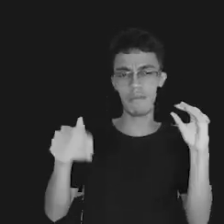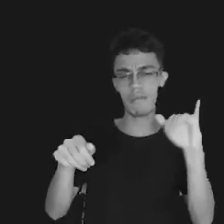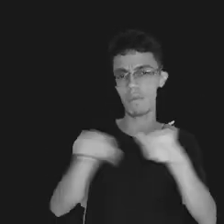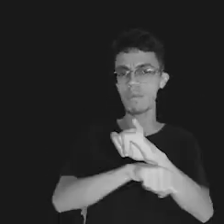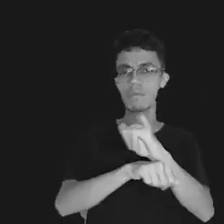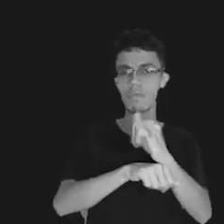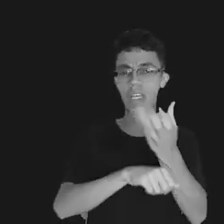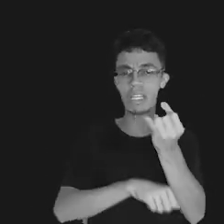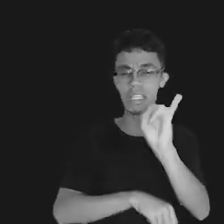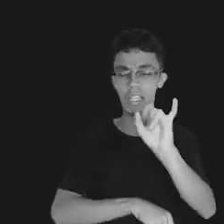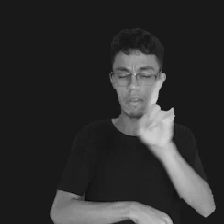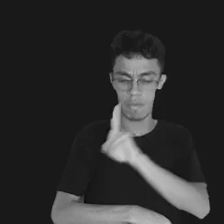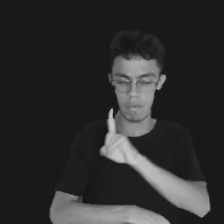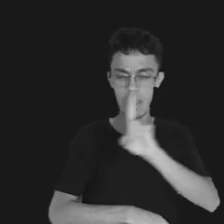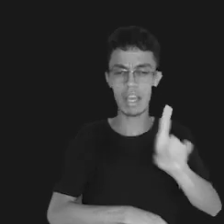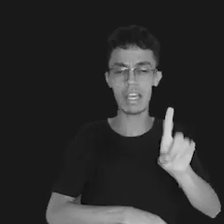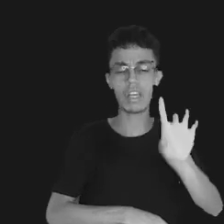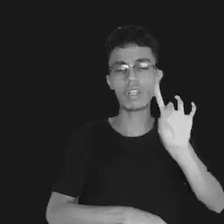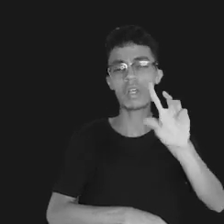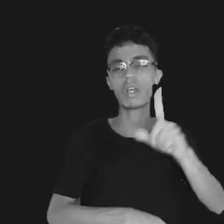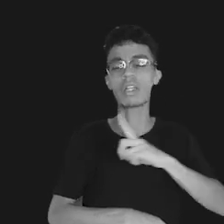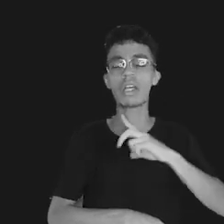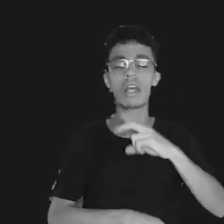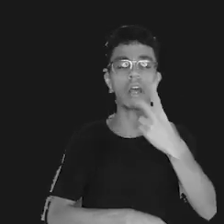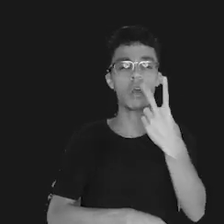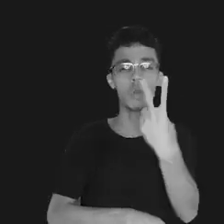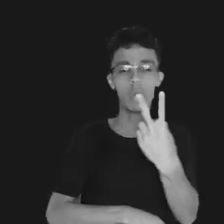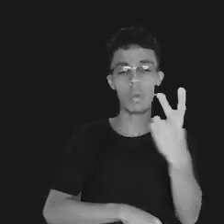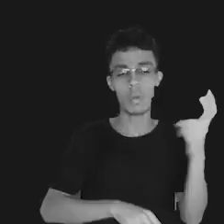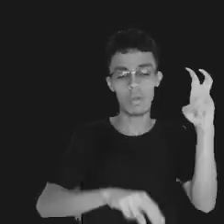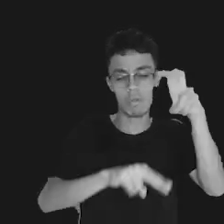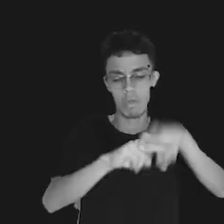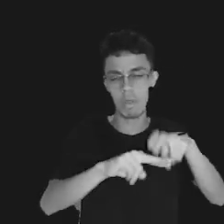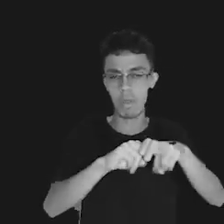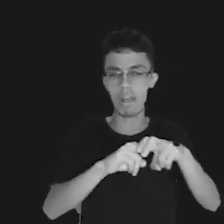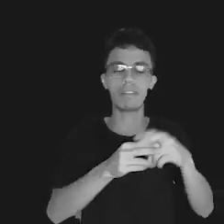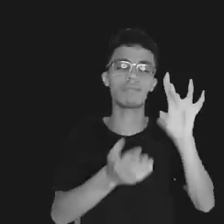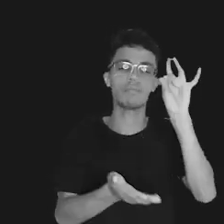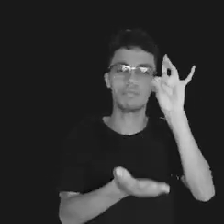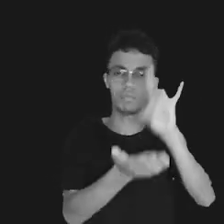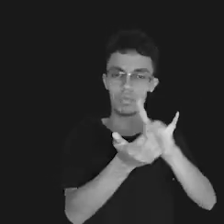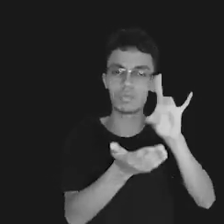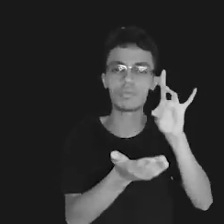E mesmo que viesse, só há 2 cadeiras. É verdade.